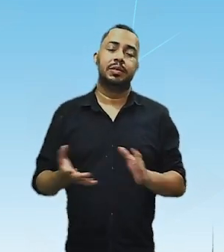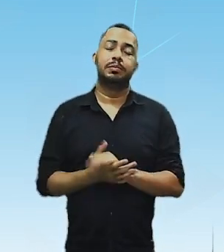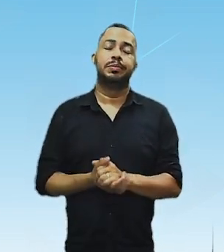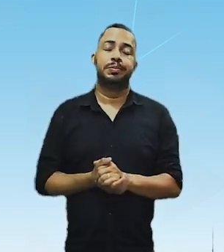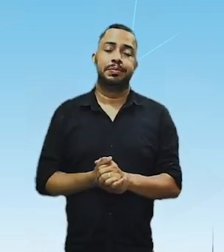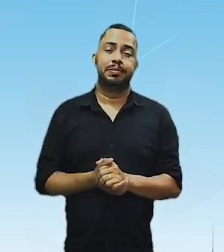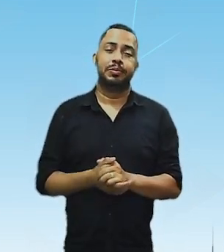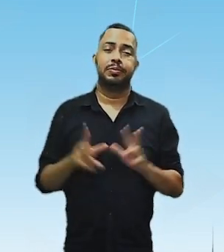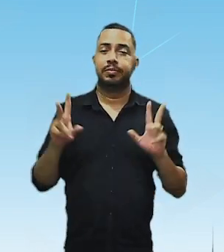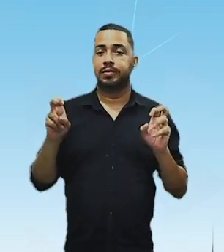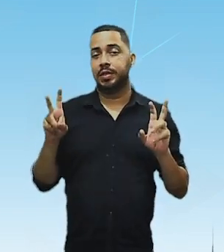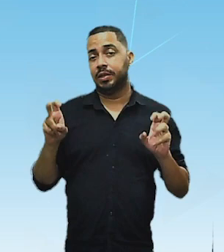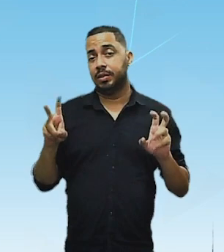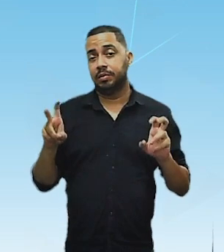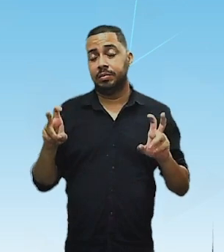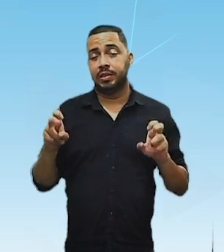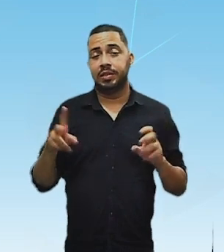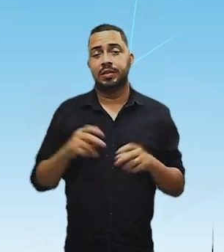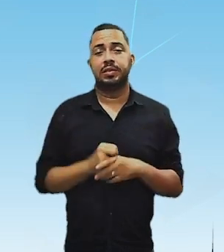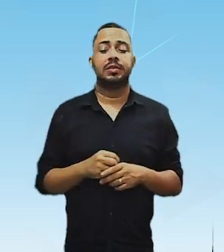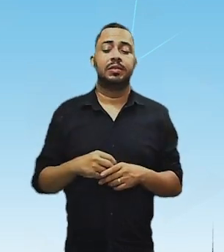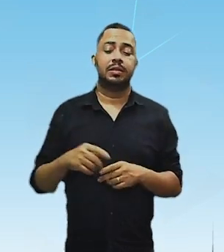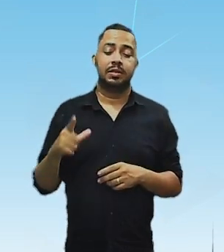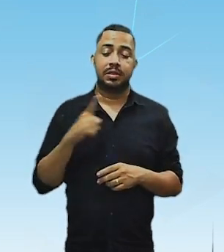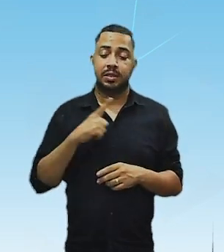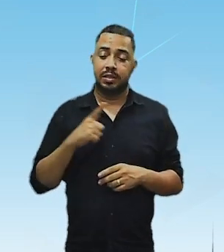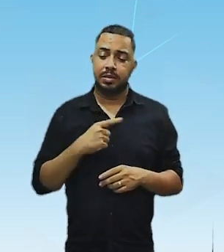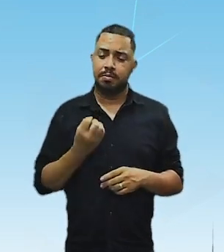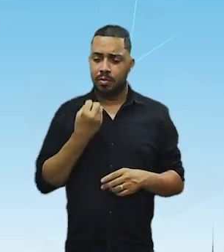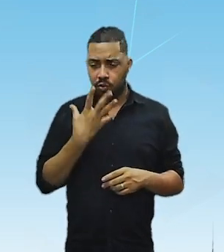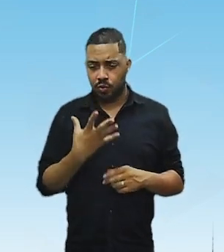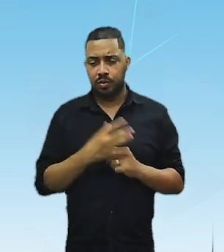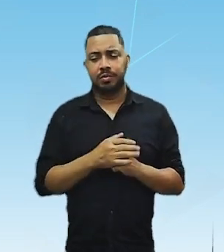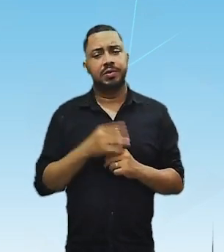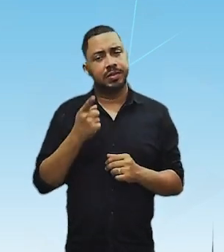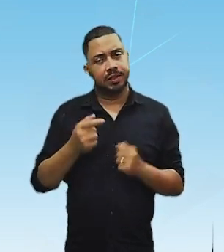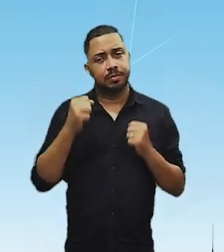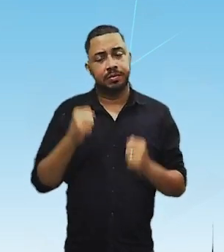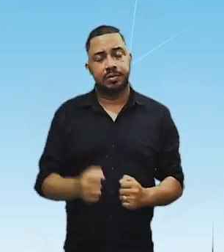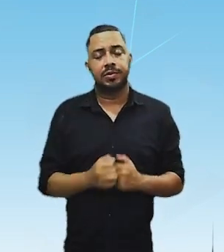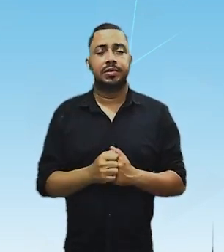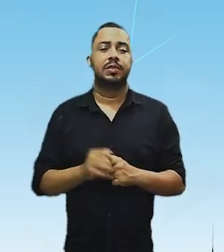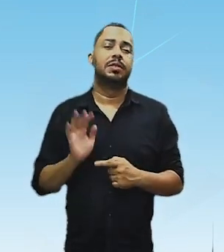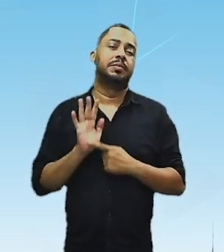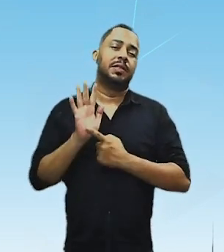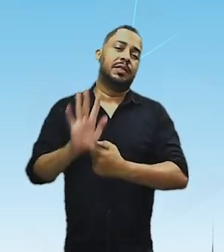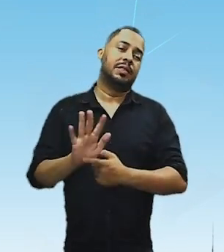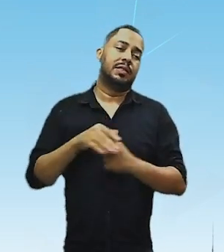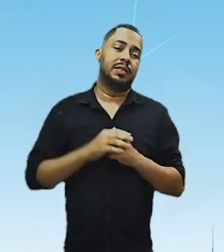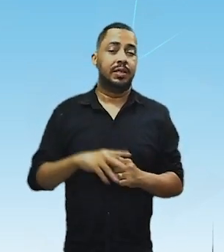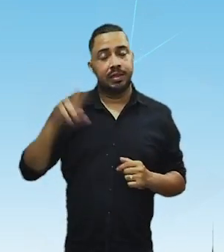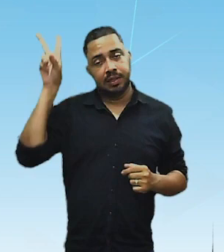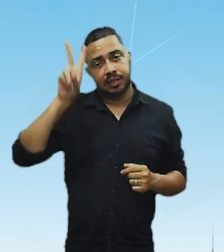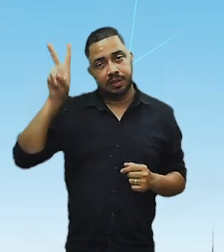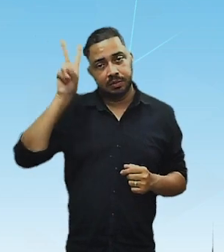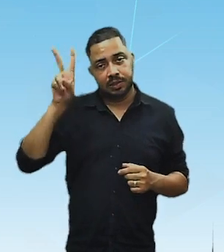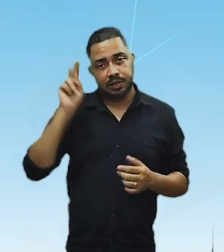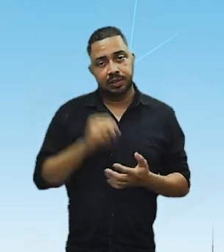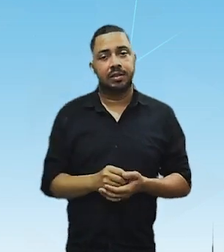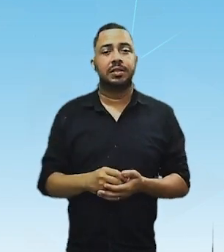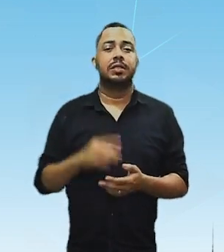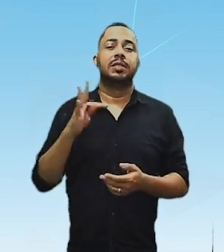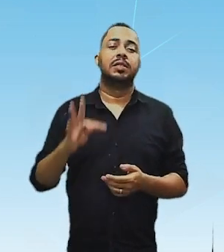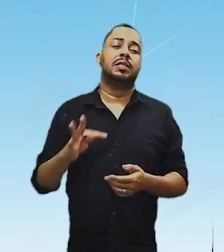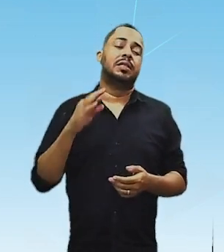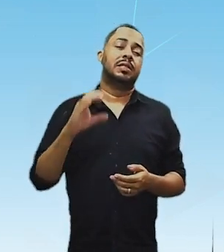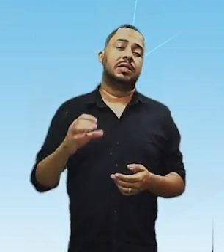Um tema que lhes seja agradável para que você possa apresentar. E lembrar que no TCF